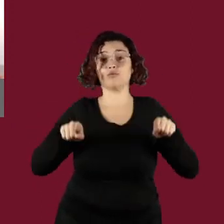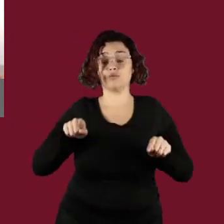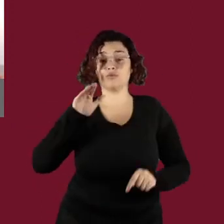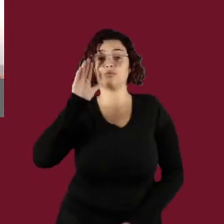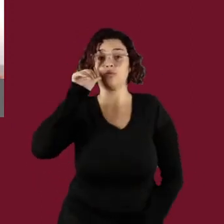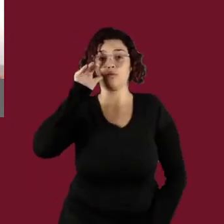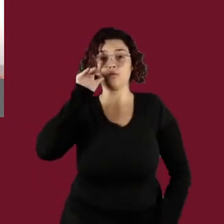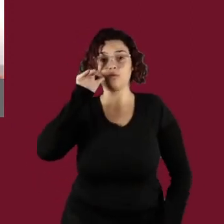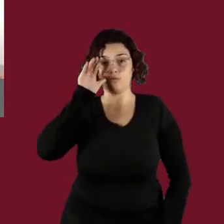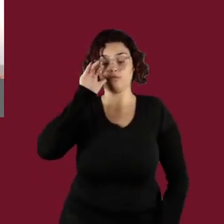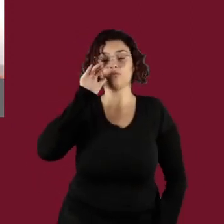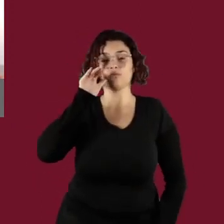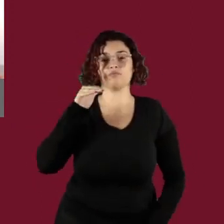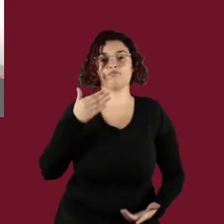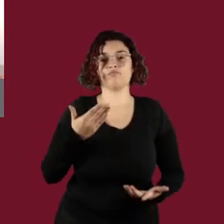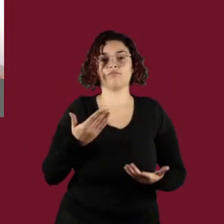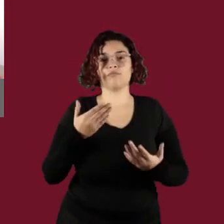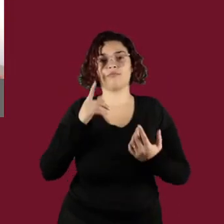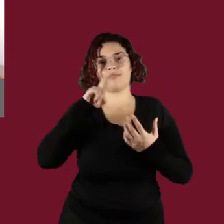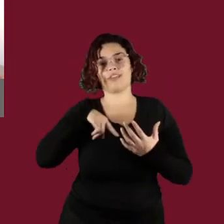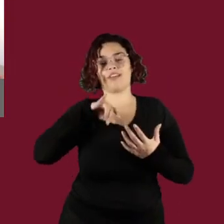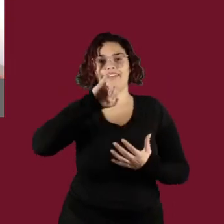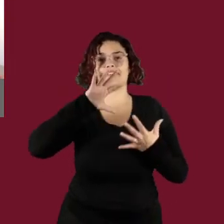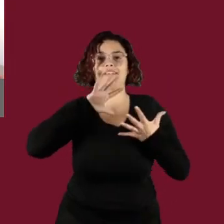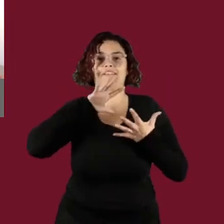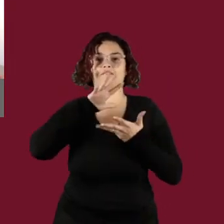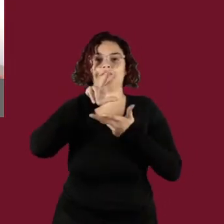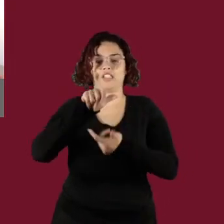servidores internacionais, não é?